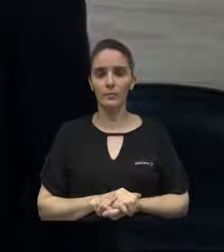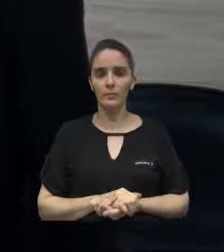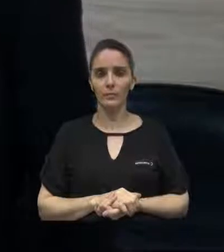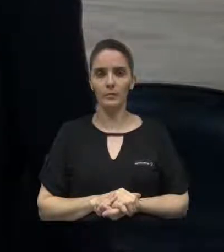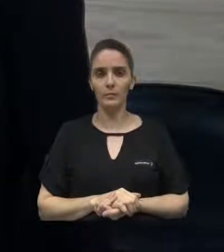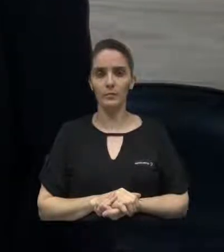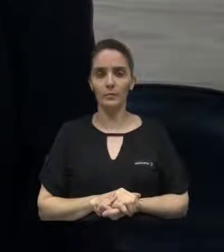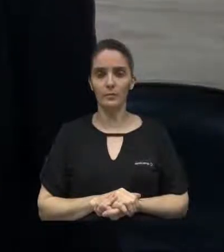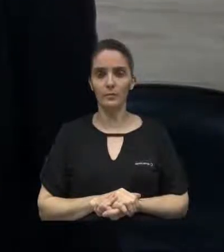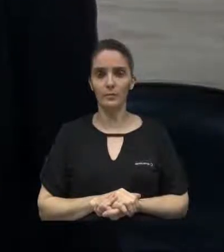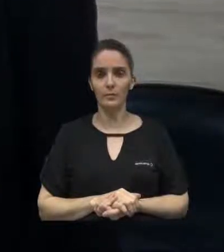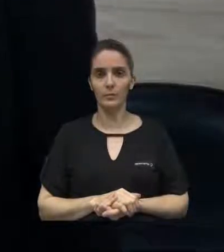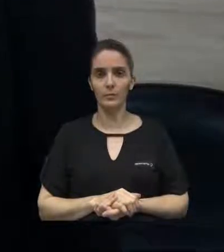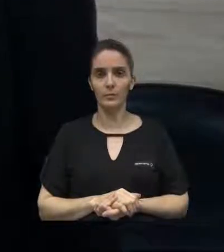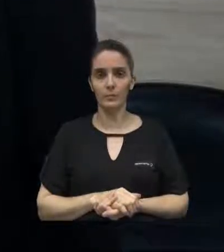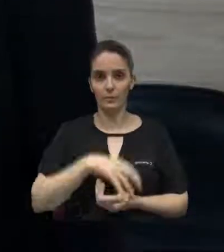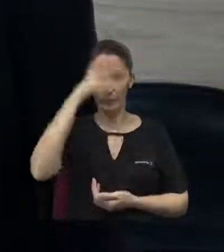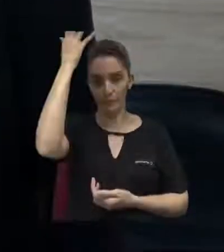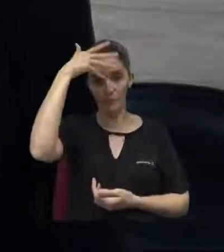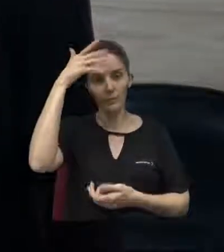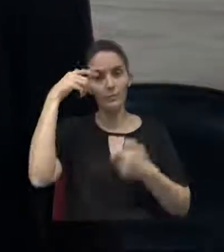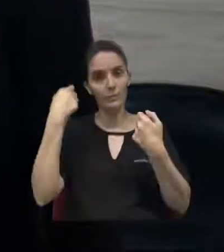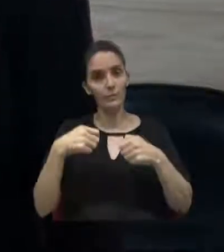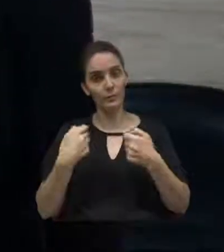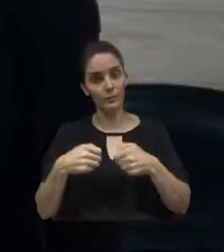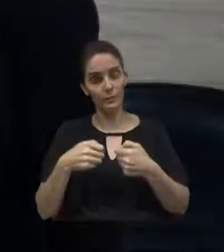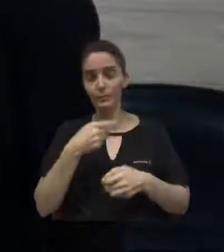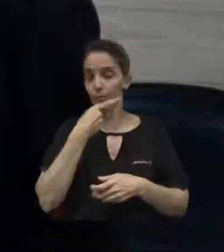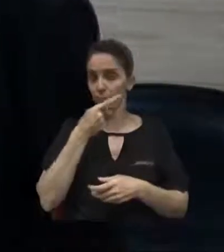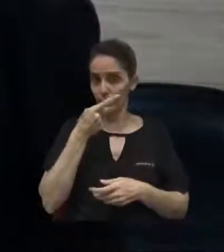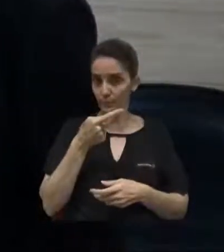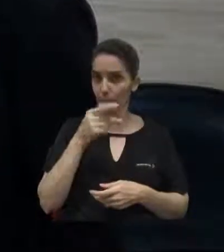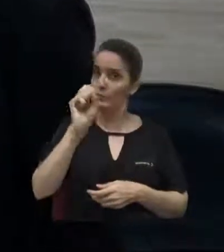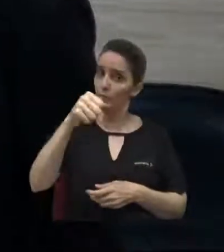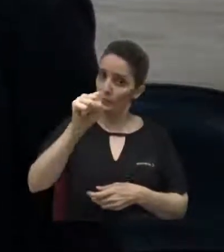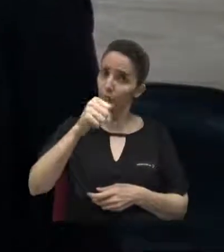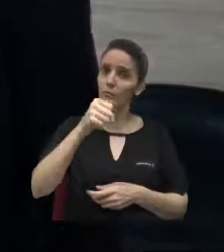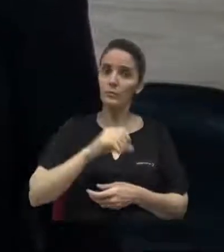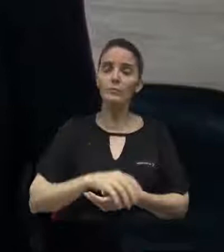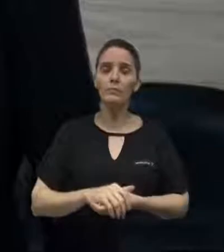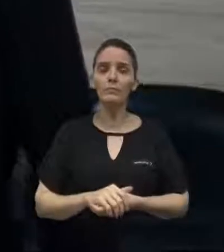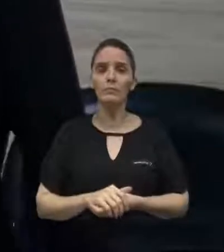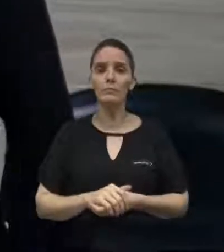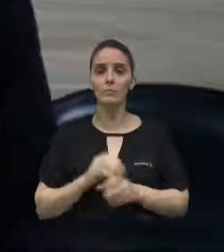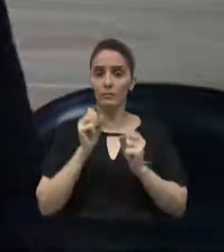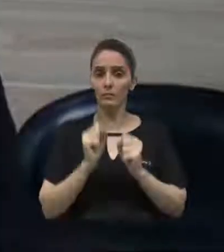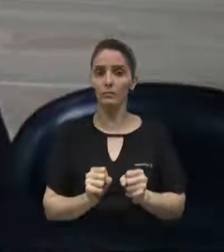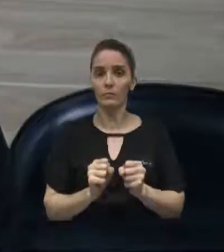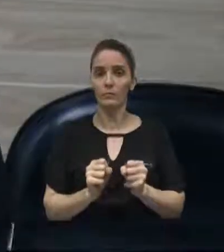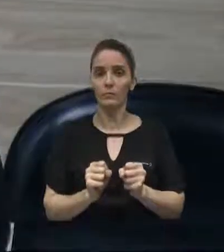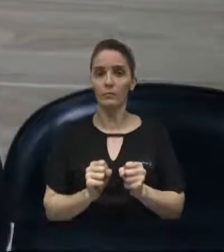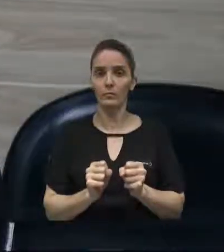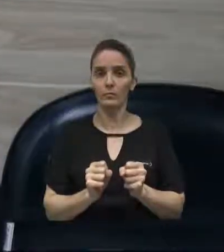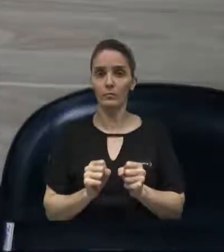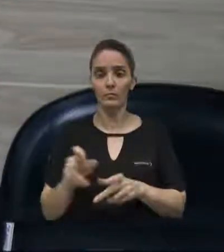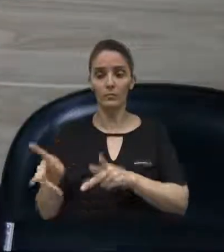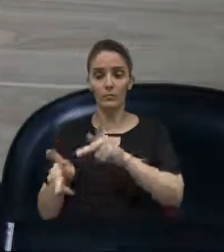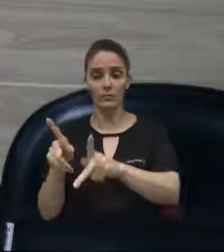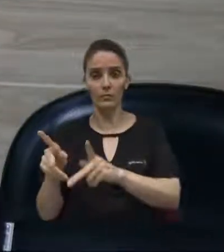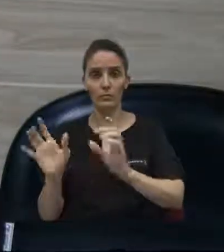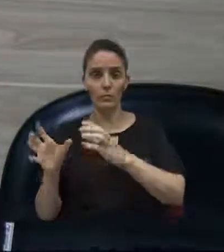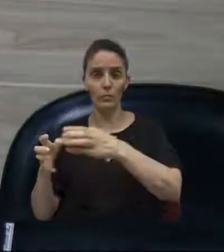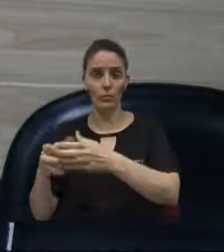Não poderia deixar de falar aos senhores que, sim, poderemos ter reações contrárias.